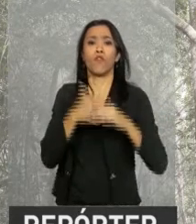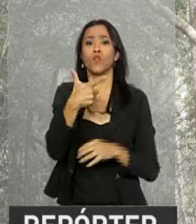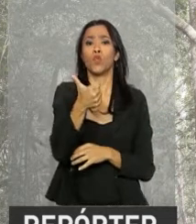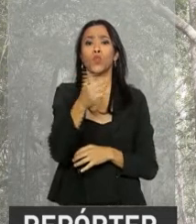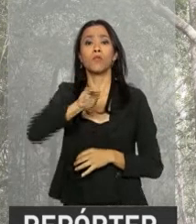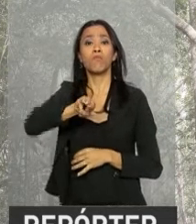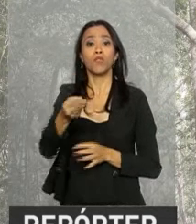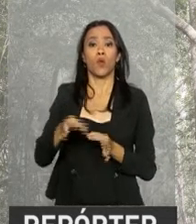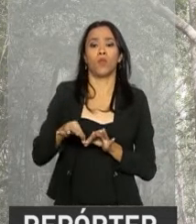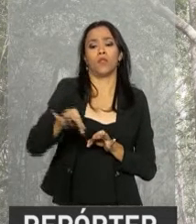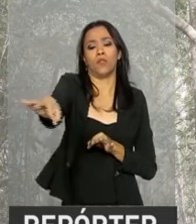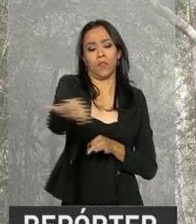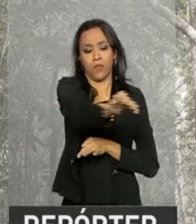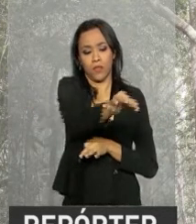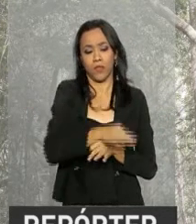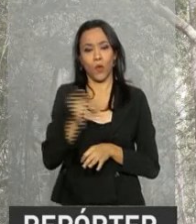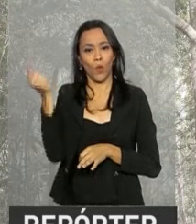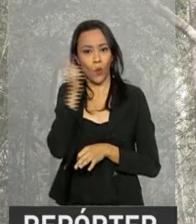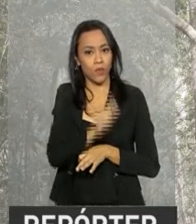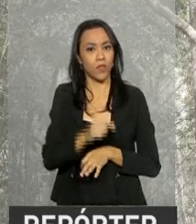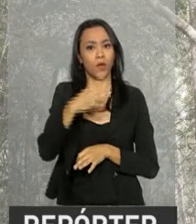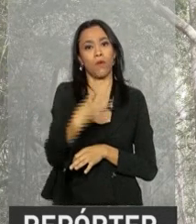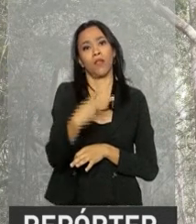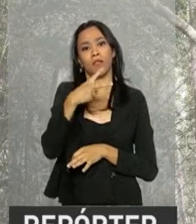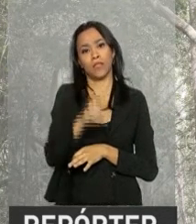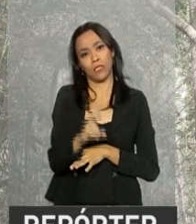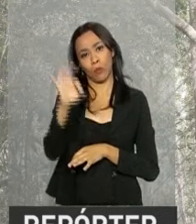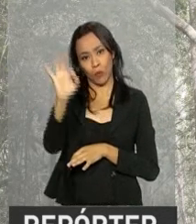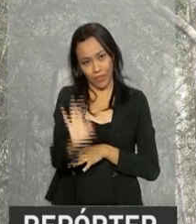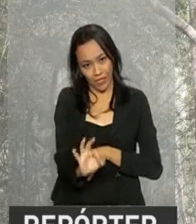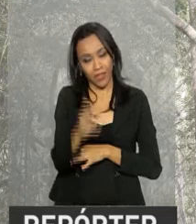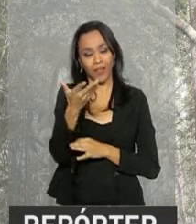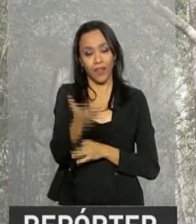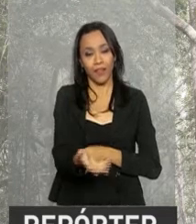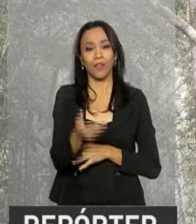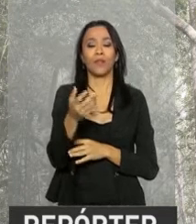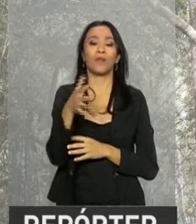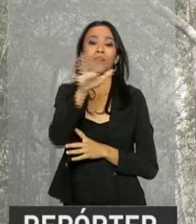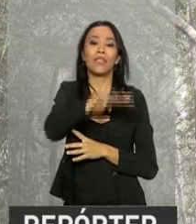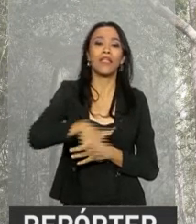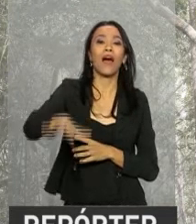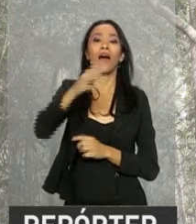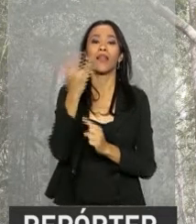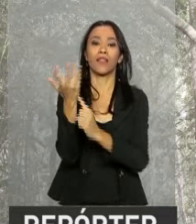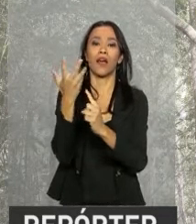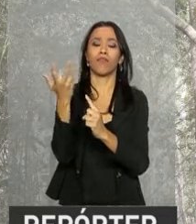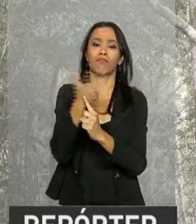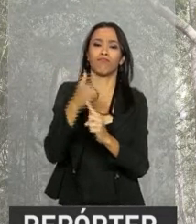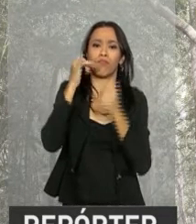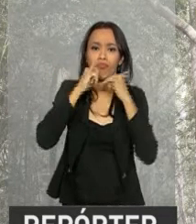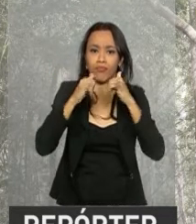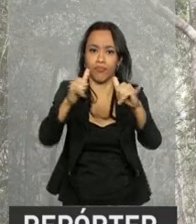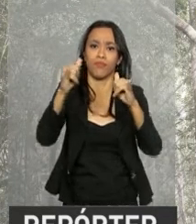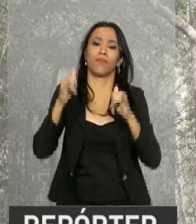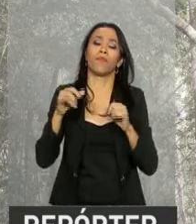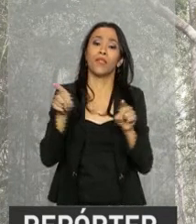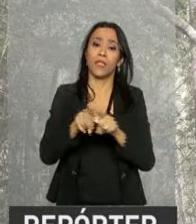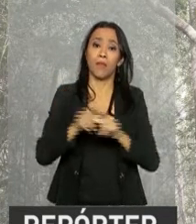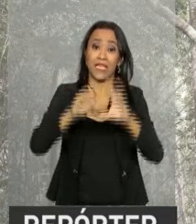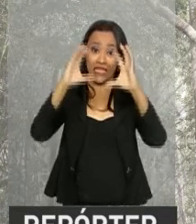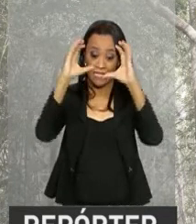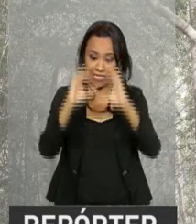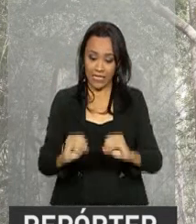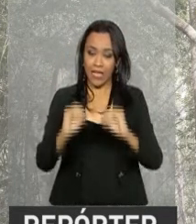terras, alcançar 45% de fontes renováveis na matriz energética e zerar o